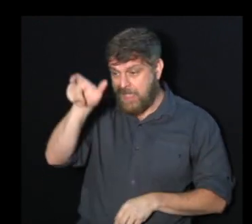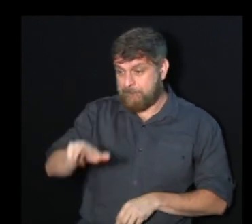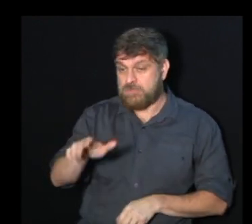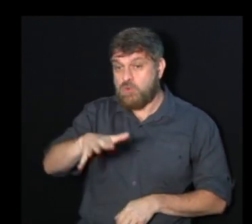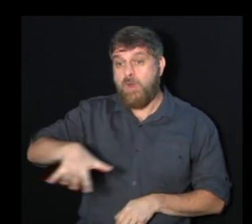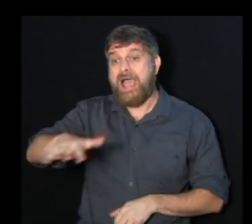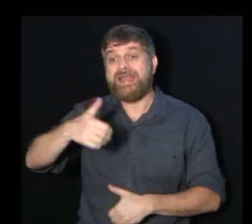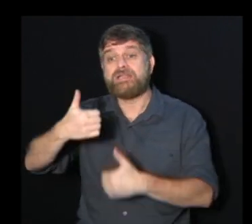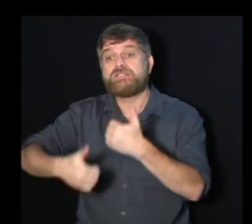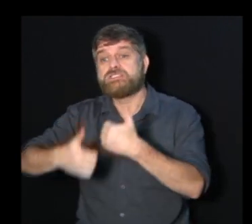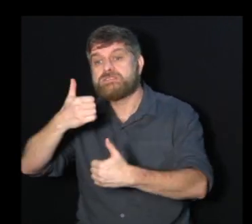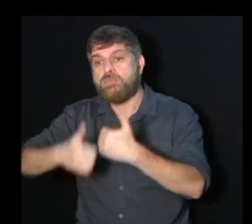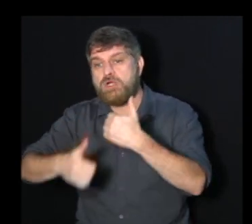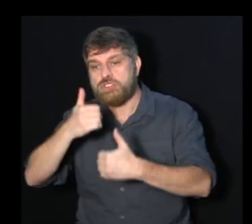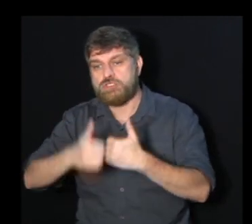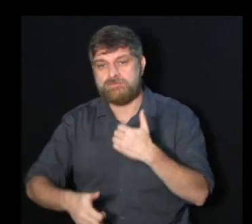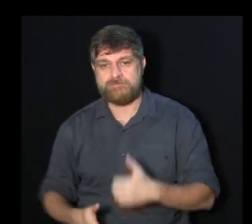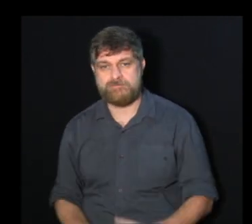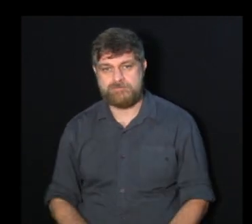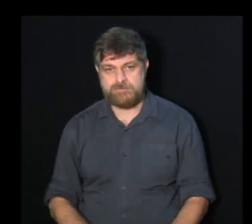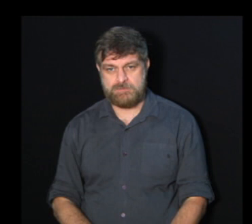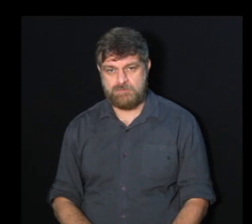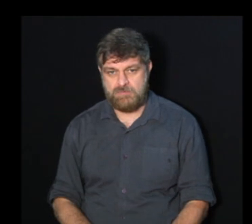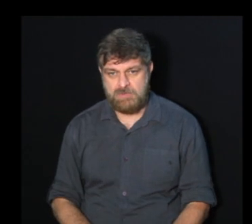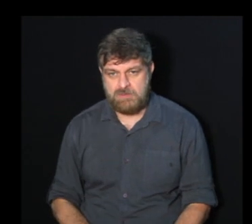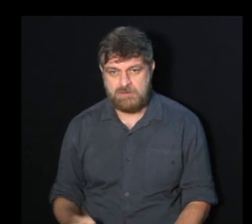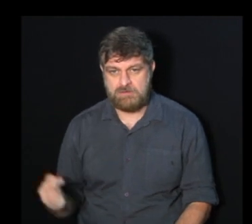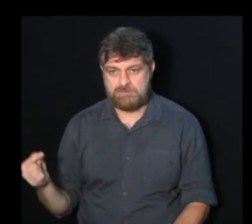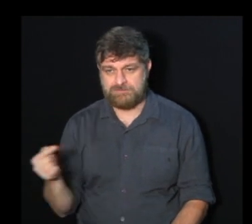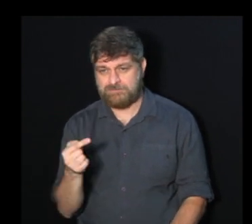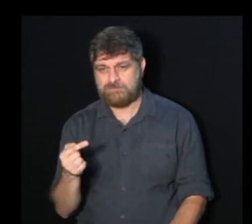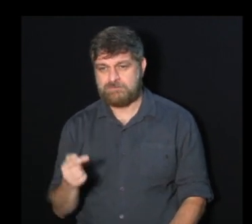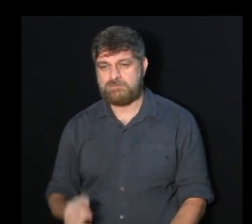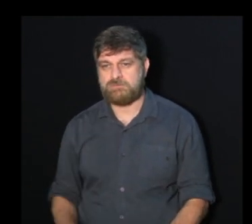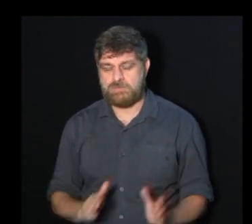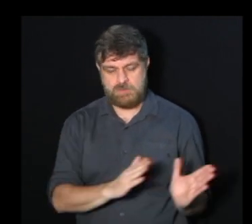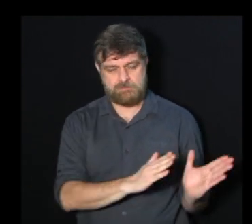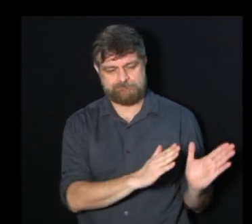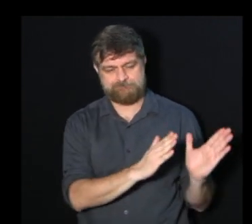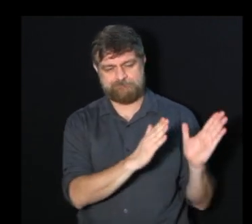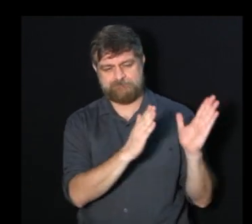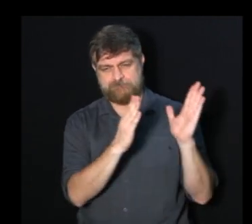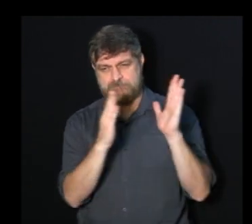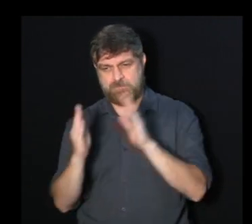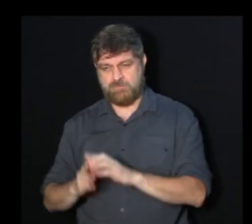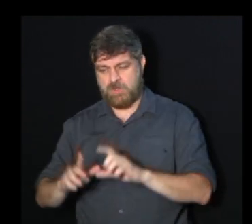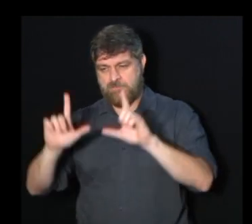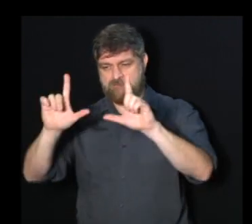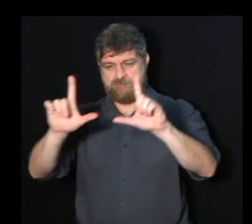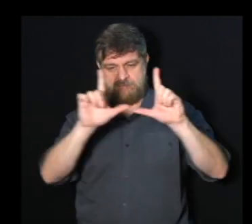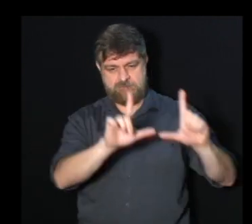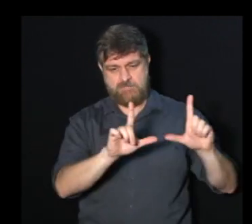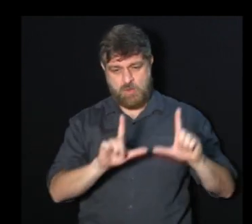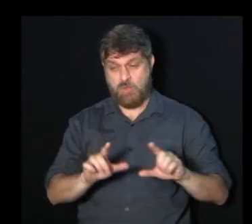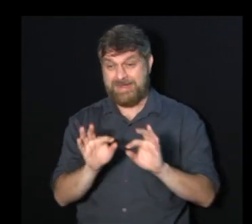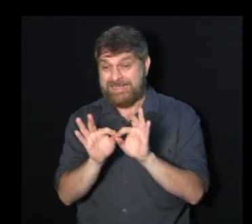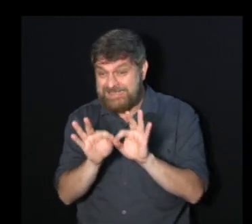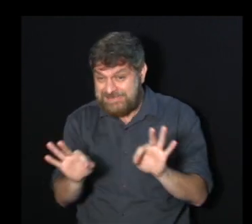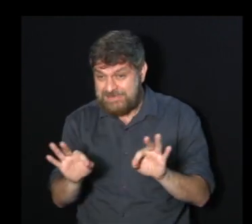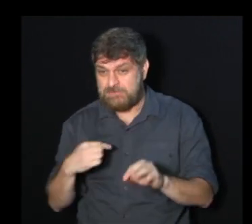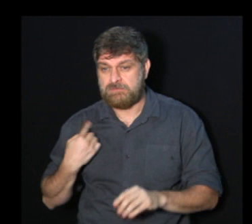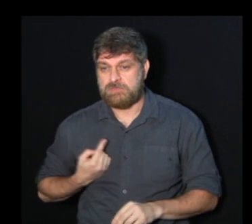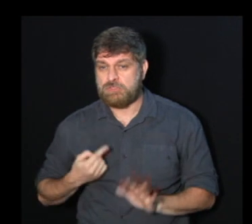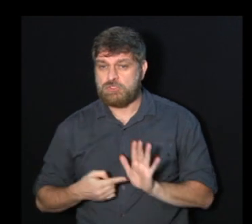parte esportiva. Bom, então aqui a gente colocou algumas figuras bem simples, mas só